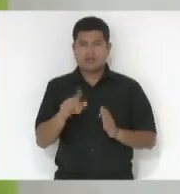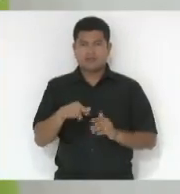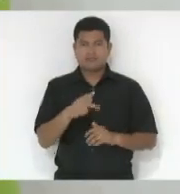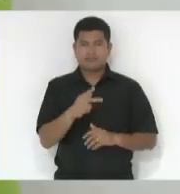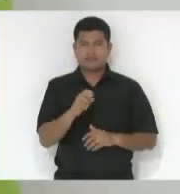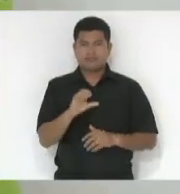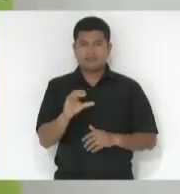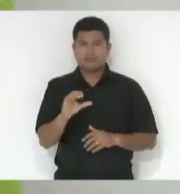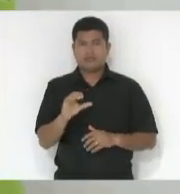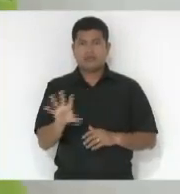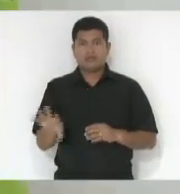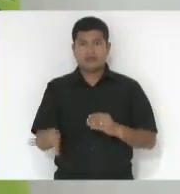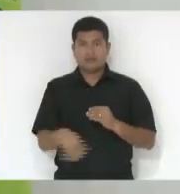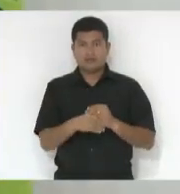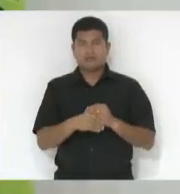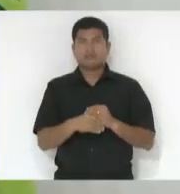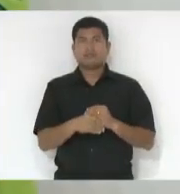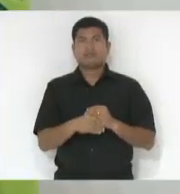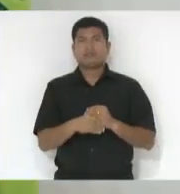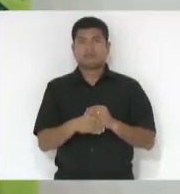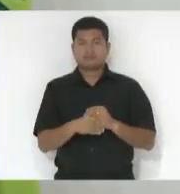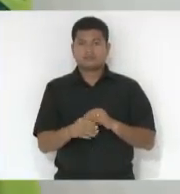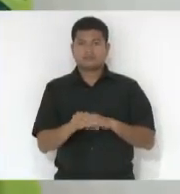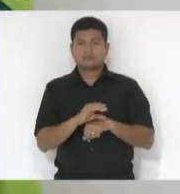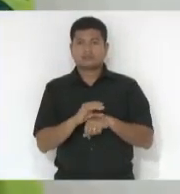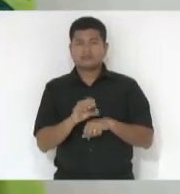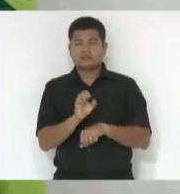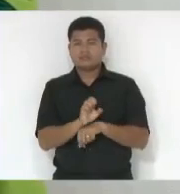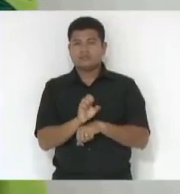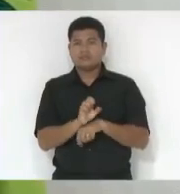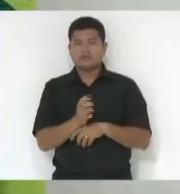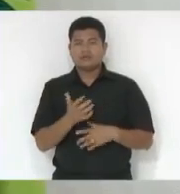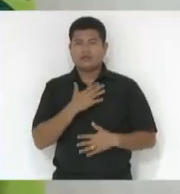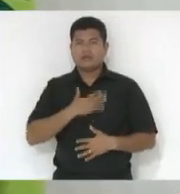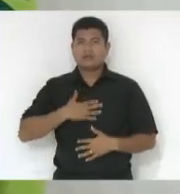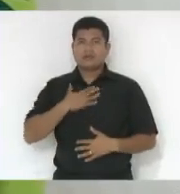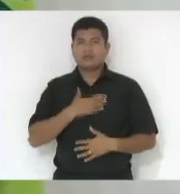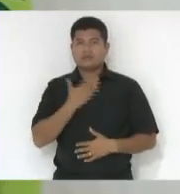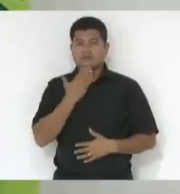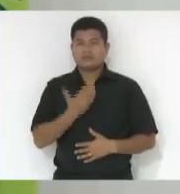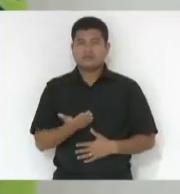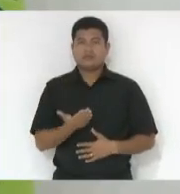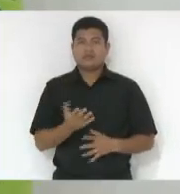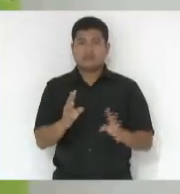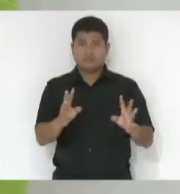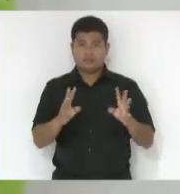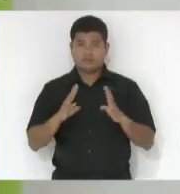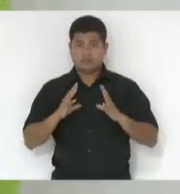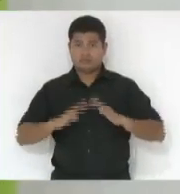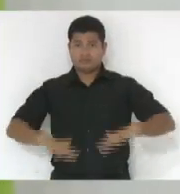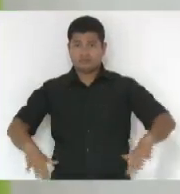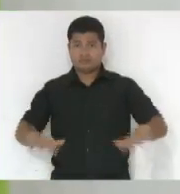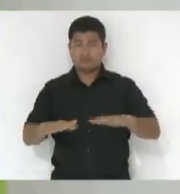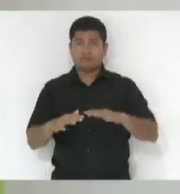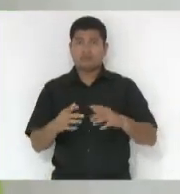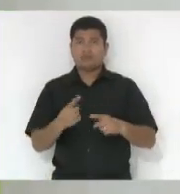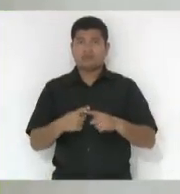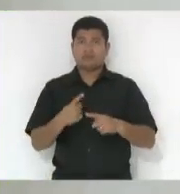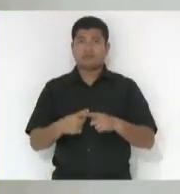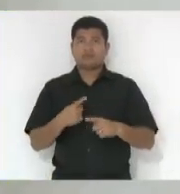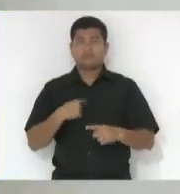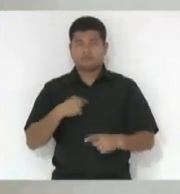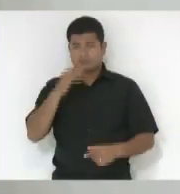de emenda à nossa Constituição Estadual, e gostaria de solicitar a atenção de todos, porque acredito